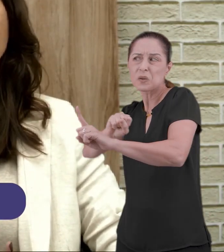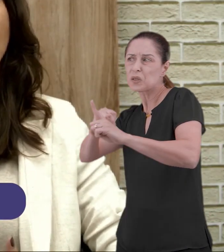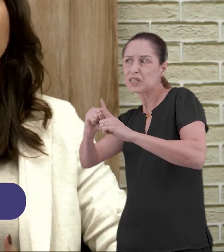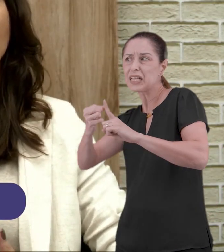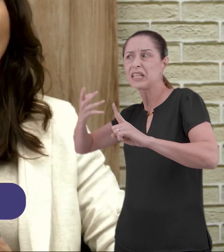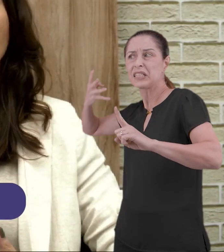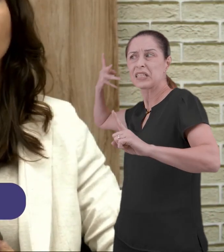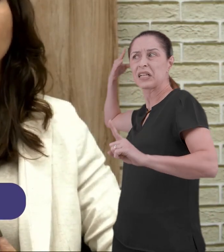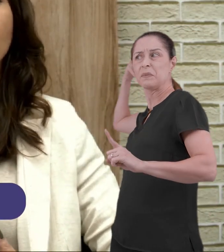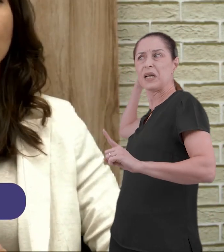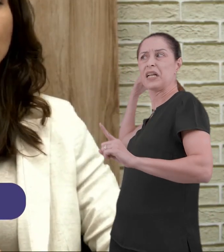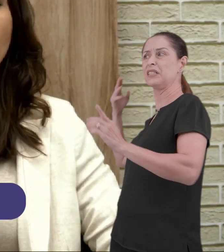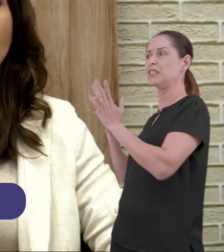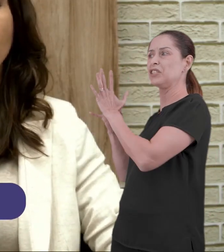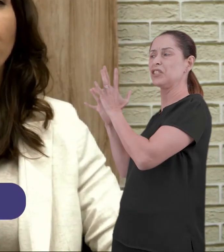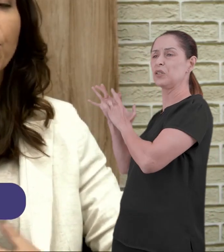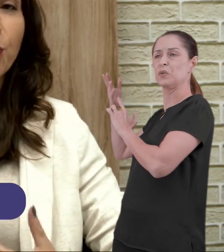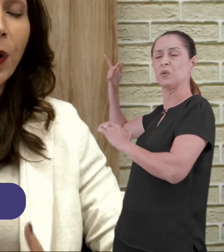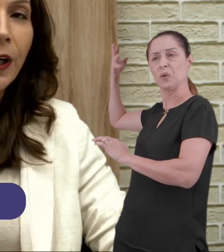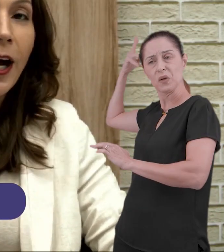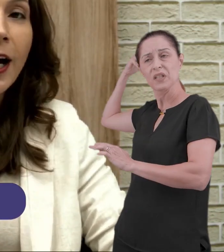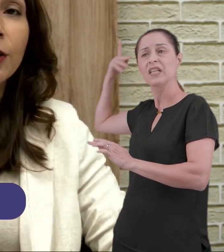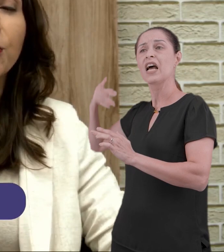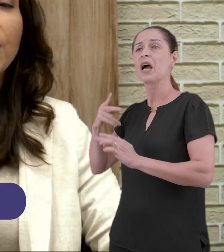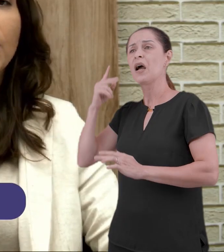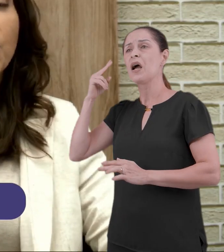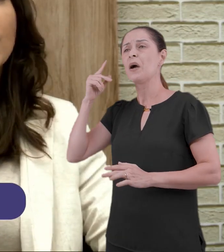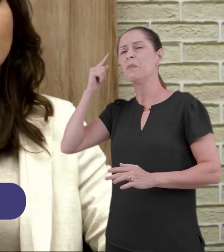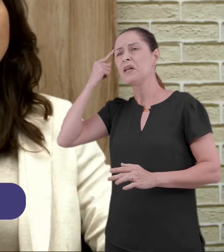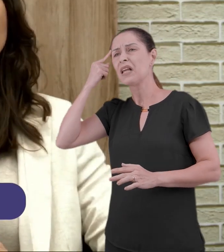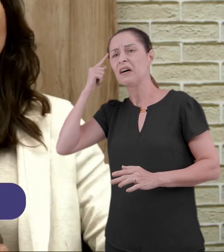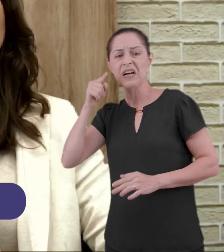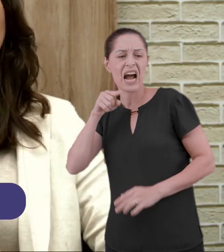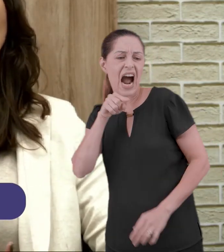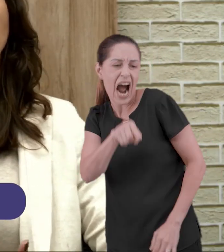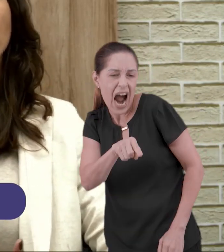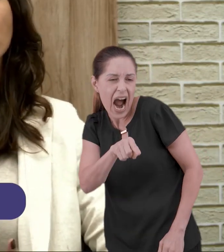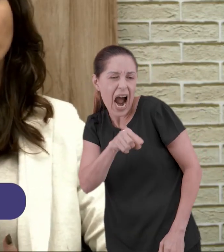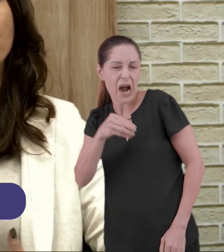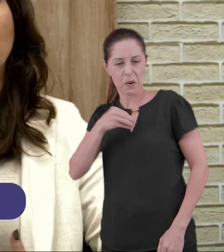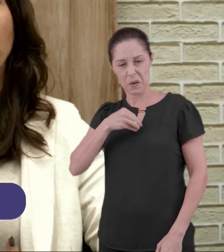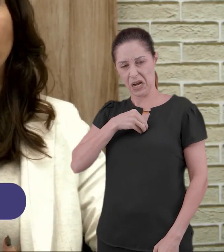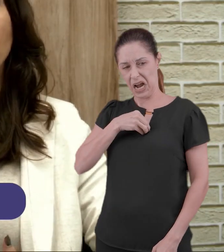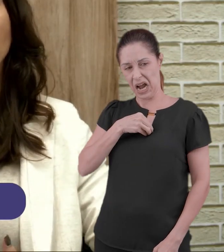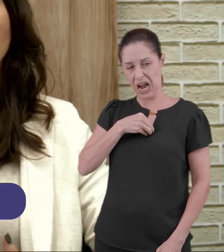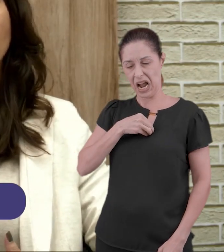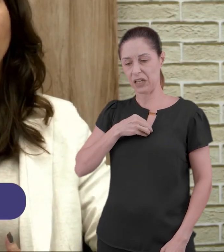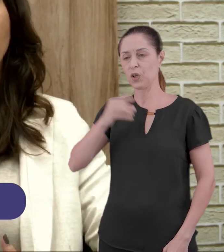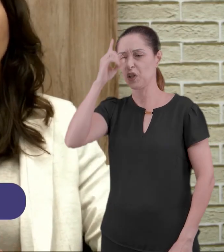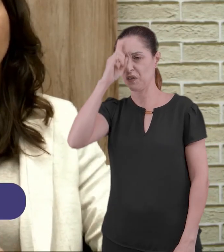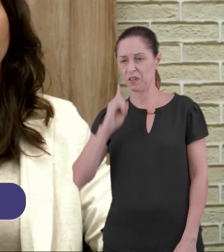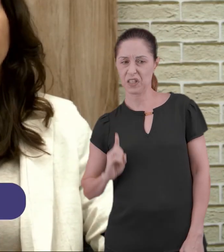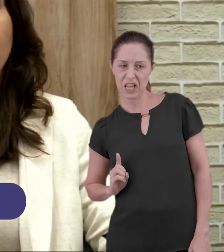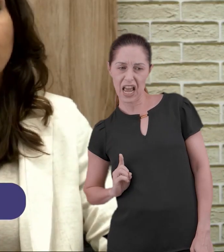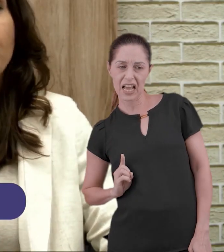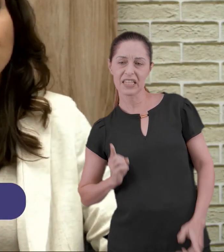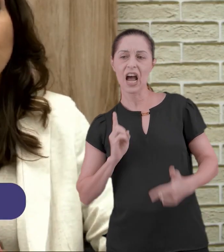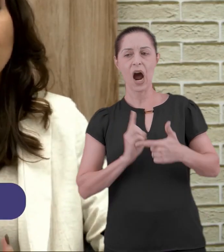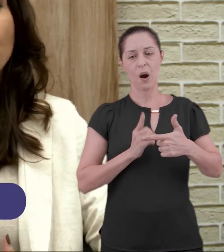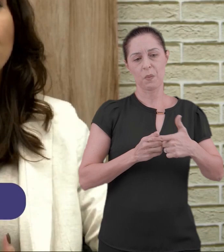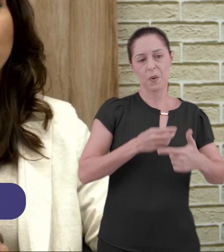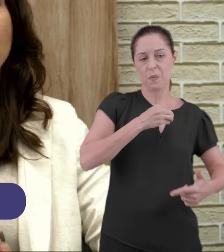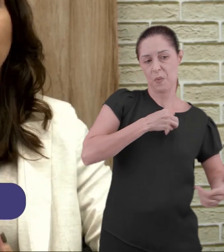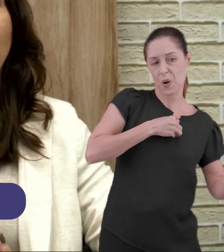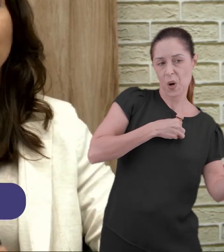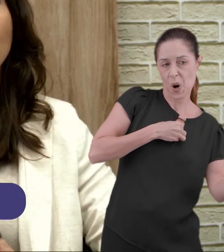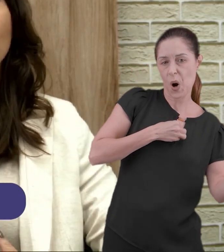se pensava, olha, isso é fruto do pecado, e muitas vezes a gente também reproduz o pensamento